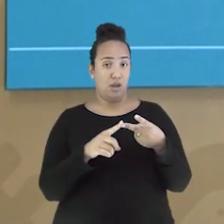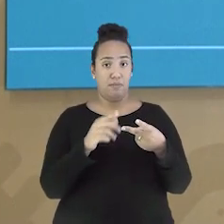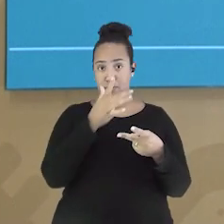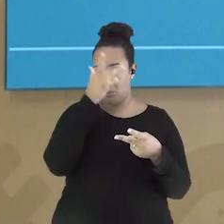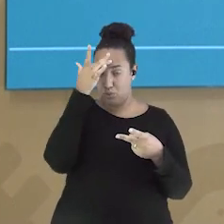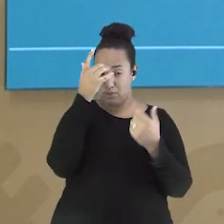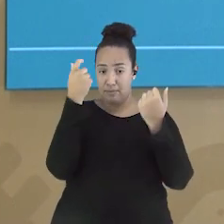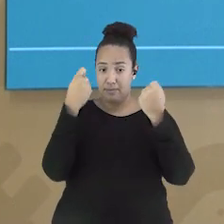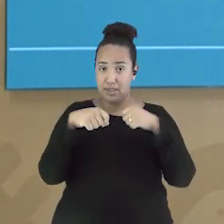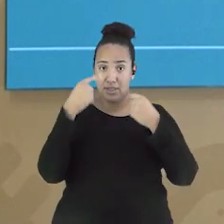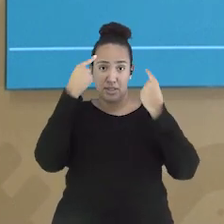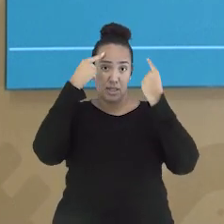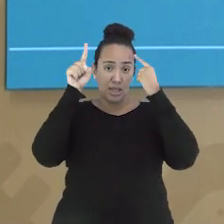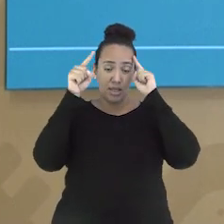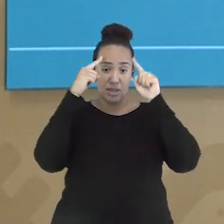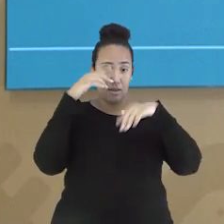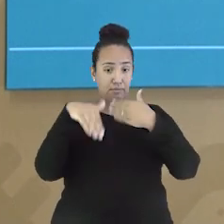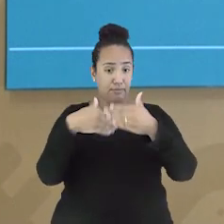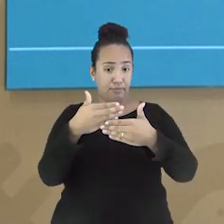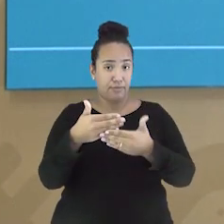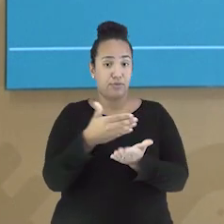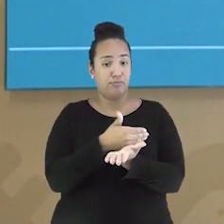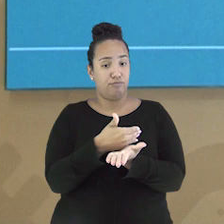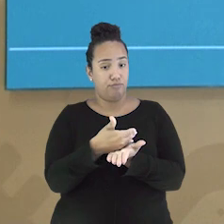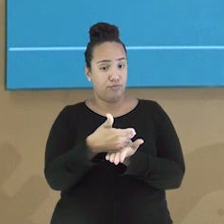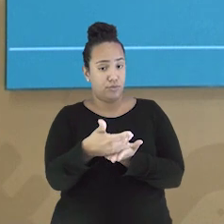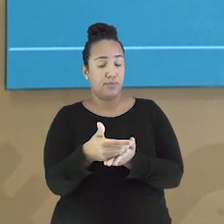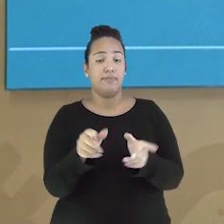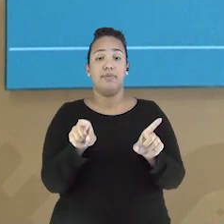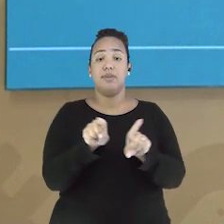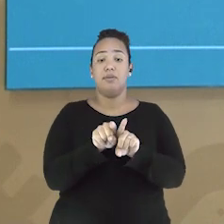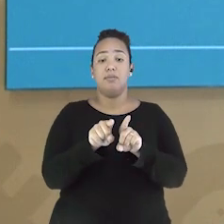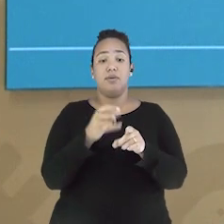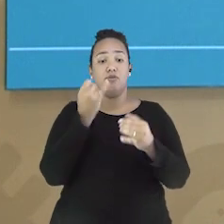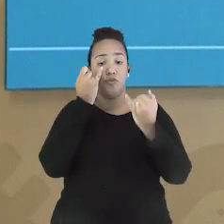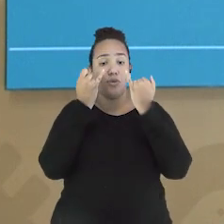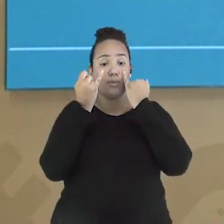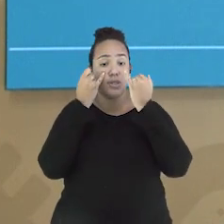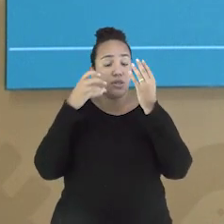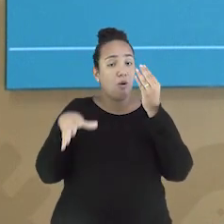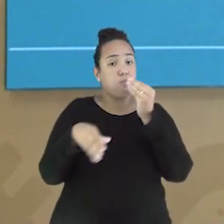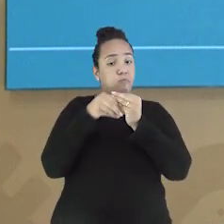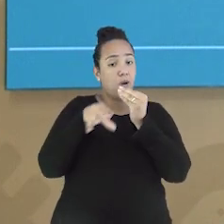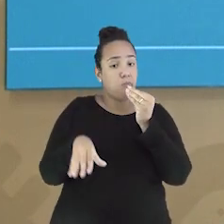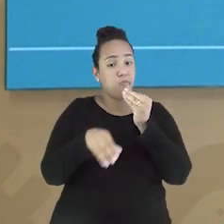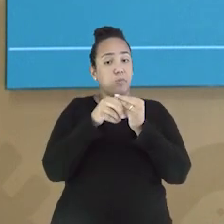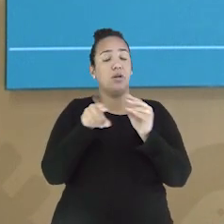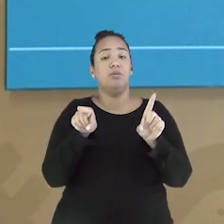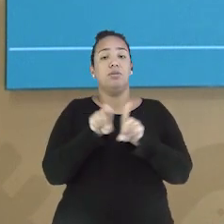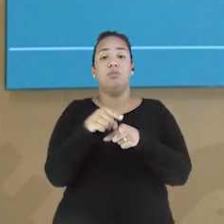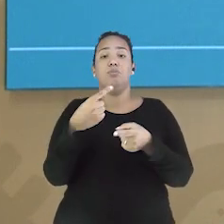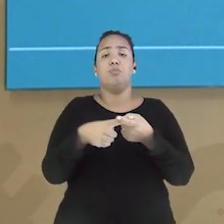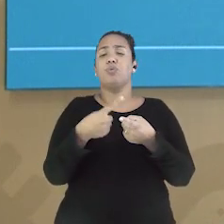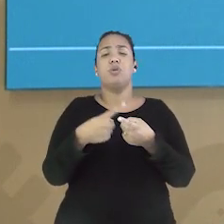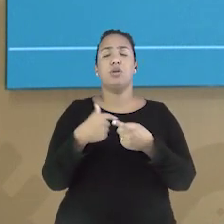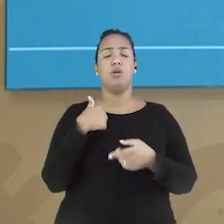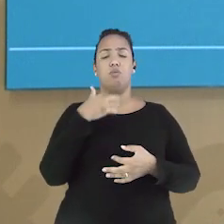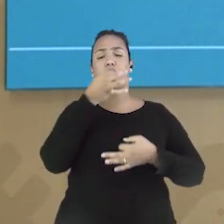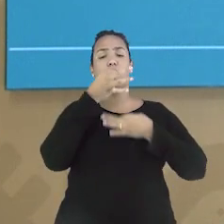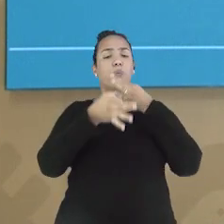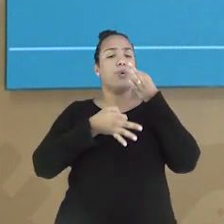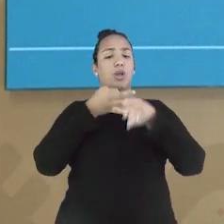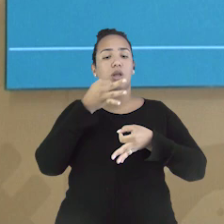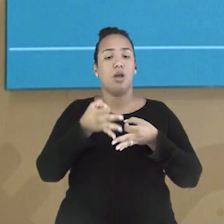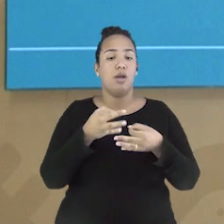o autor deve desenvolver as ideias apresentadas na introdução, acrescentando mais informações e justificando o seu ponto de